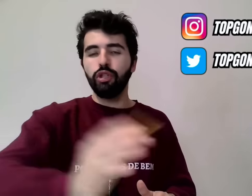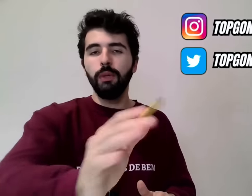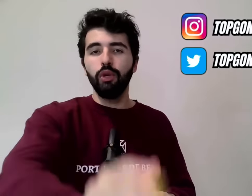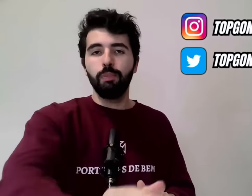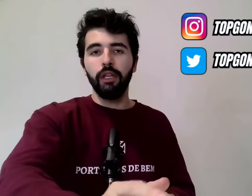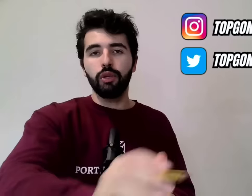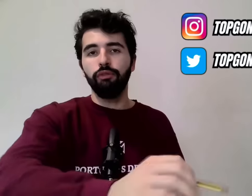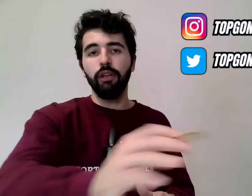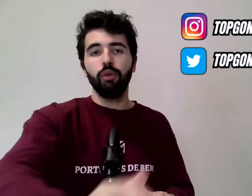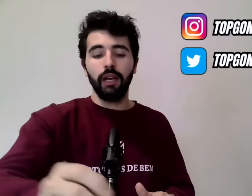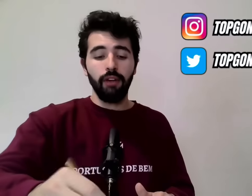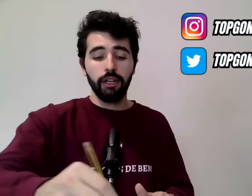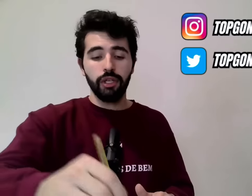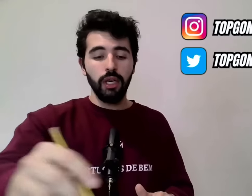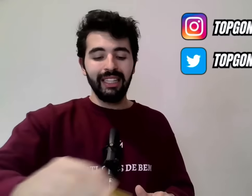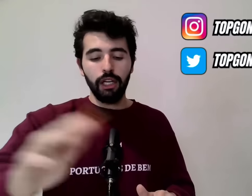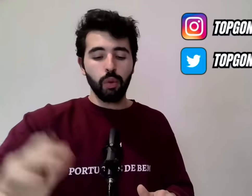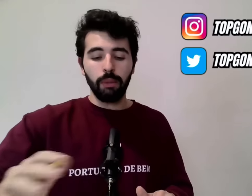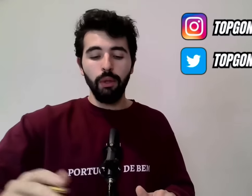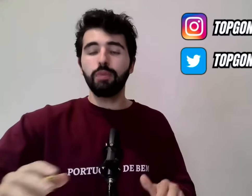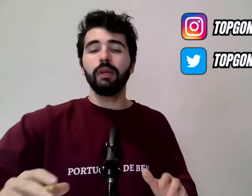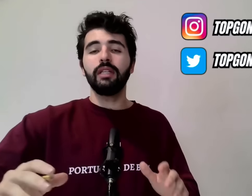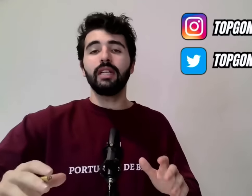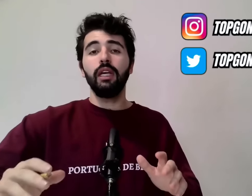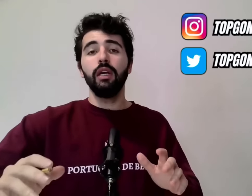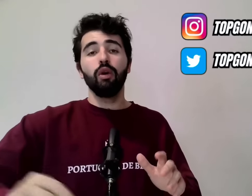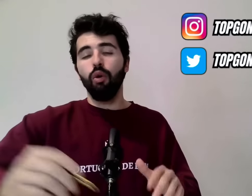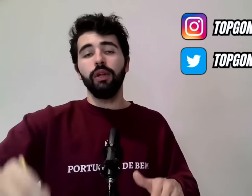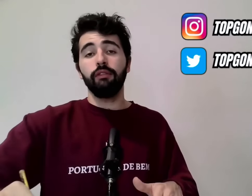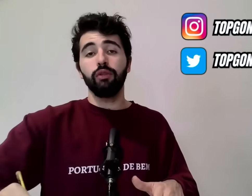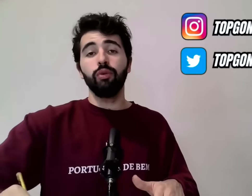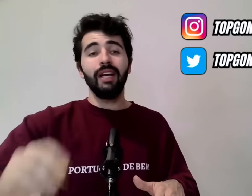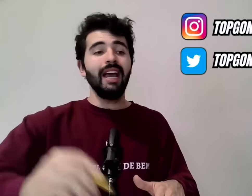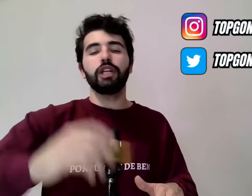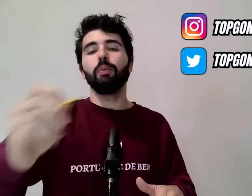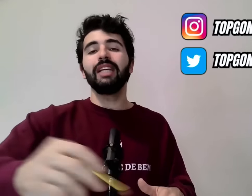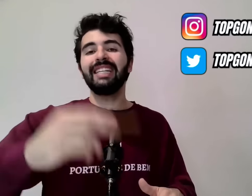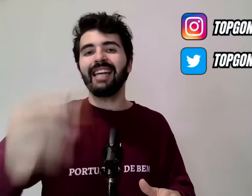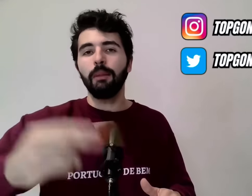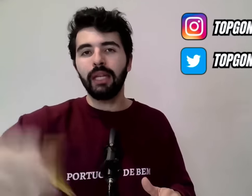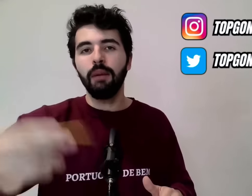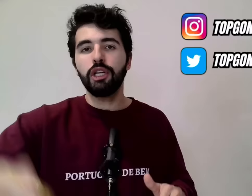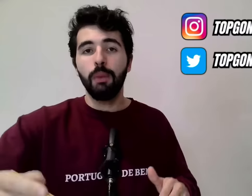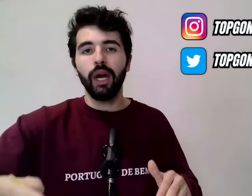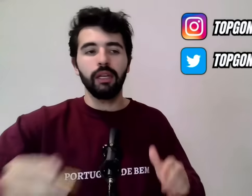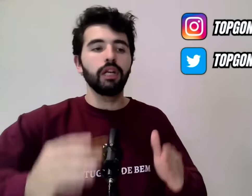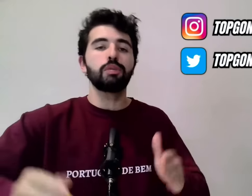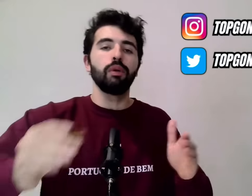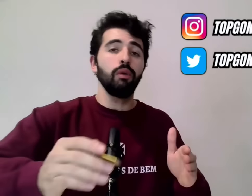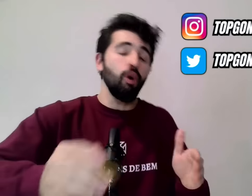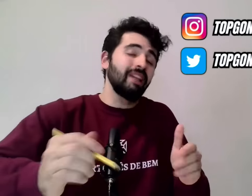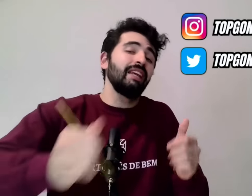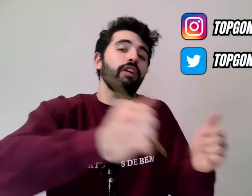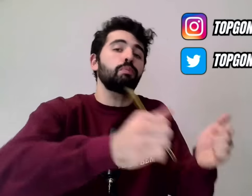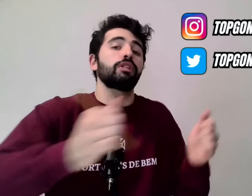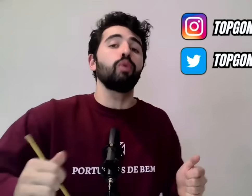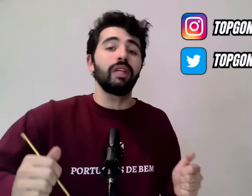12 minutos perdidos com o filho do ru Tavares TRS qu minutos perdidos aqui com o André Ventura a responder exatamente na mesma moeda que respondeu